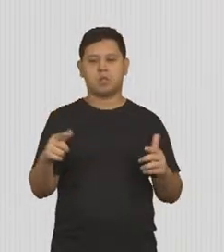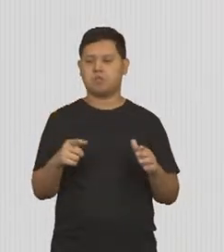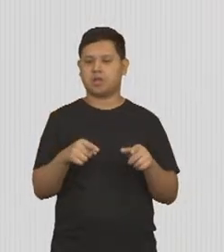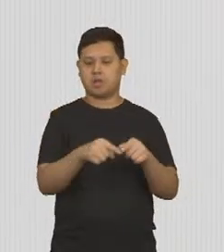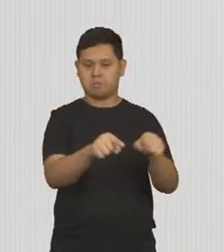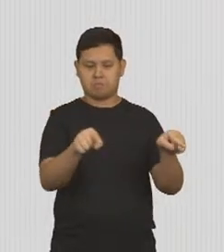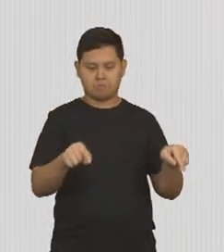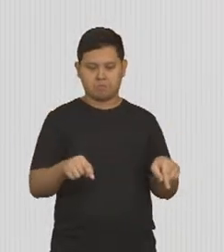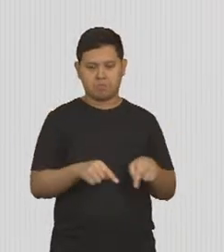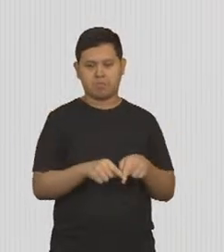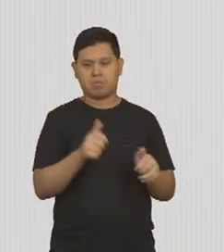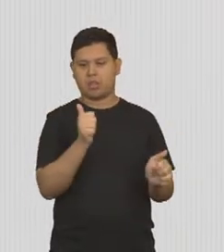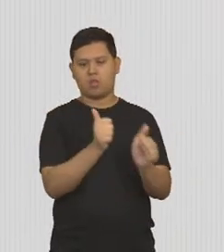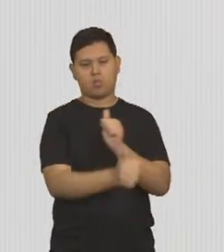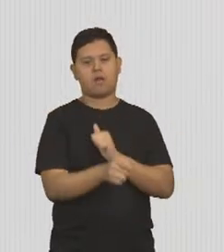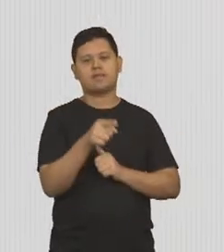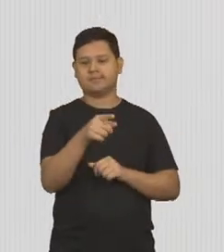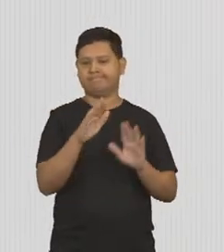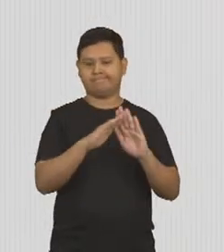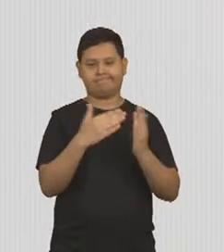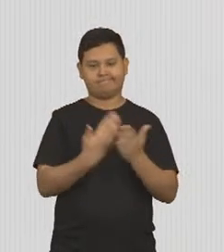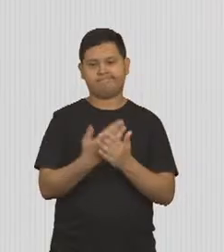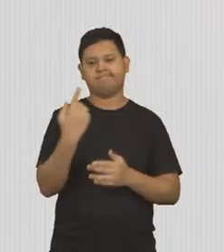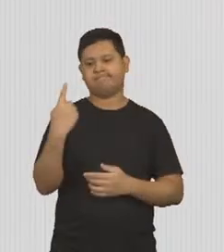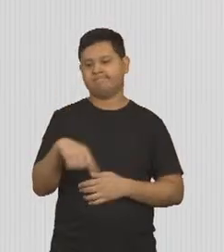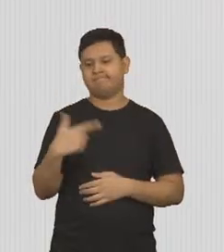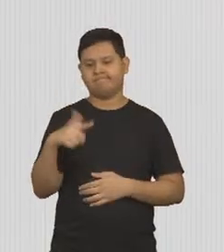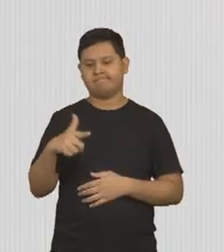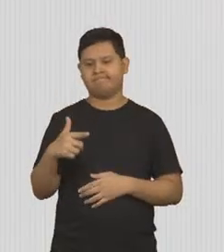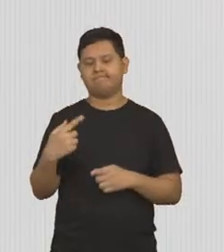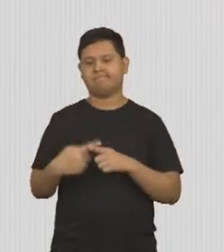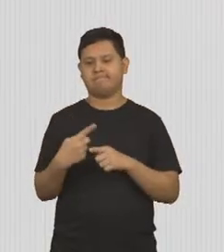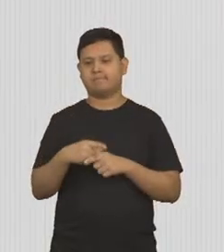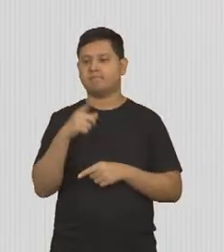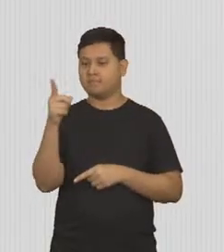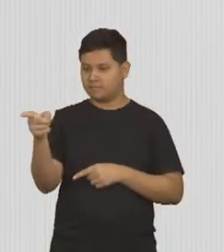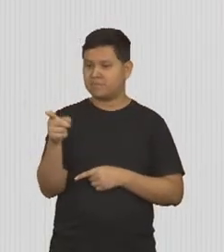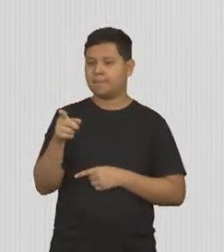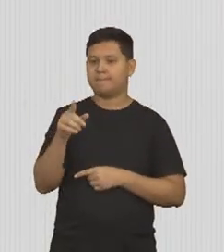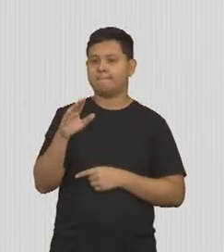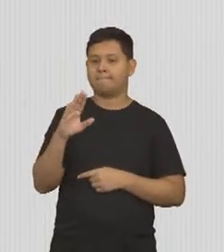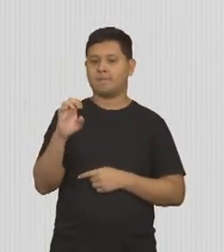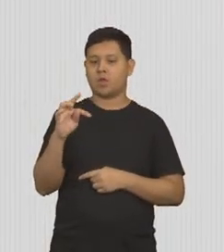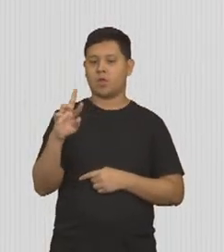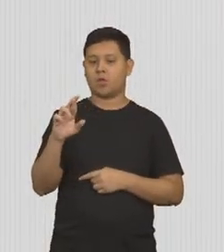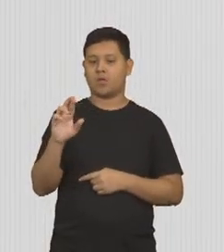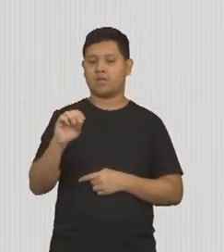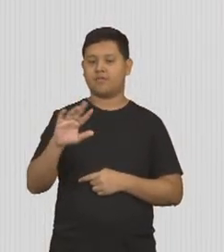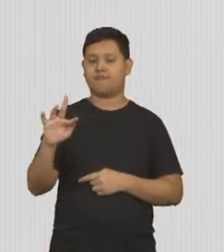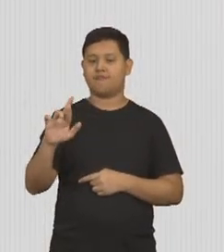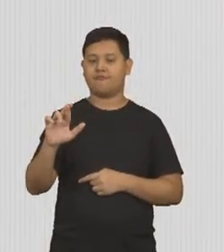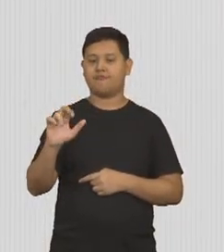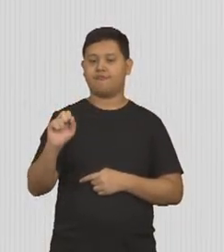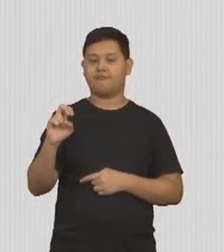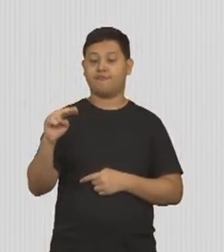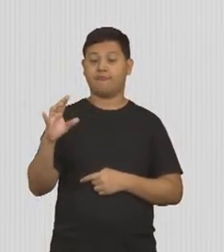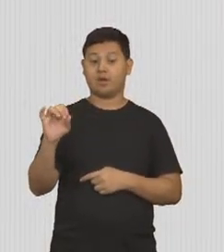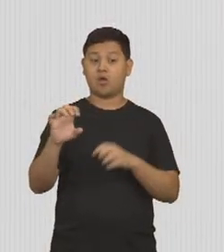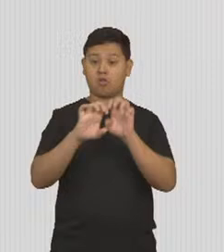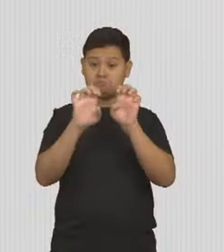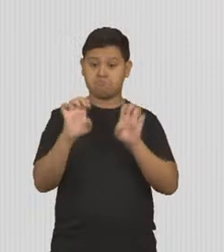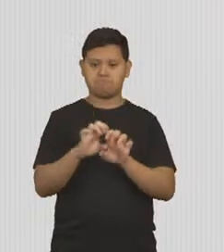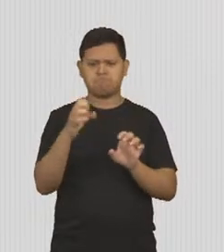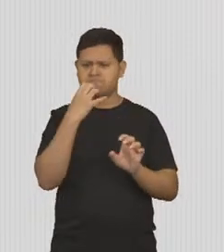é exclusiva dessa escola. A gente tem, por exemplo, também o Centro de Educação Integral Franco Montoro, que apesar de ter uma